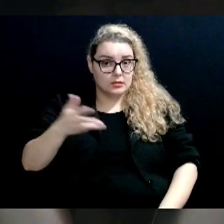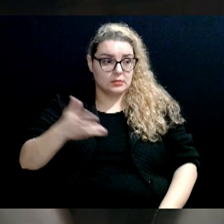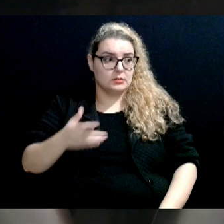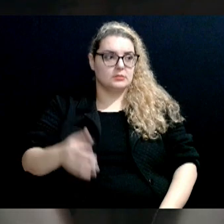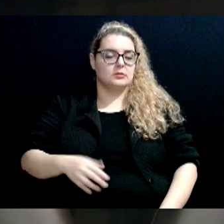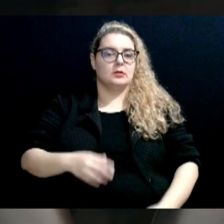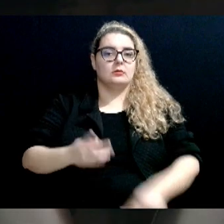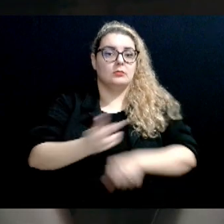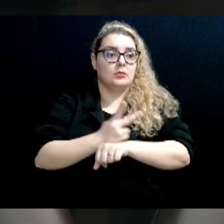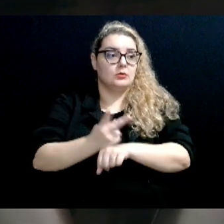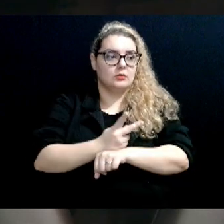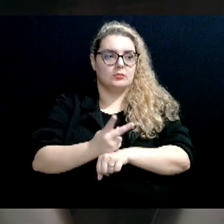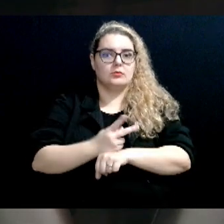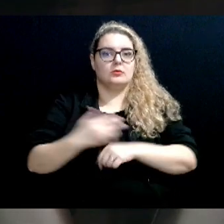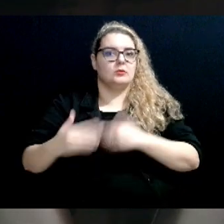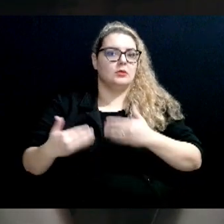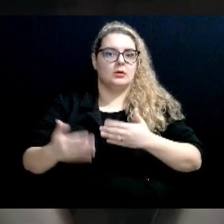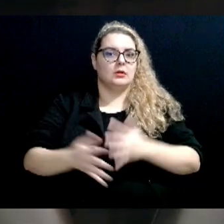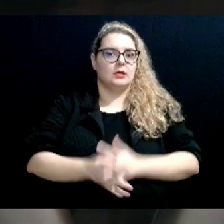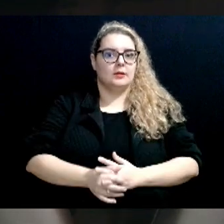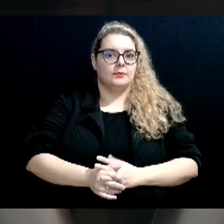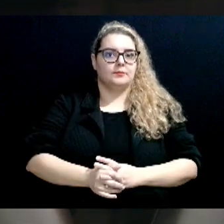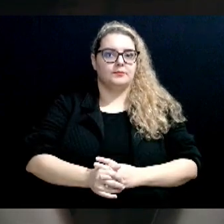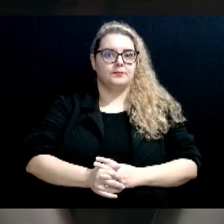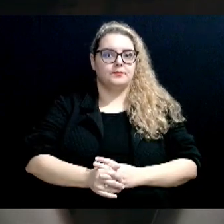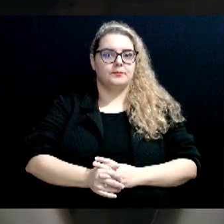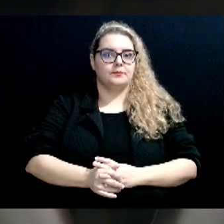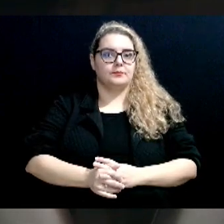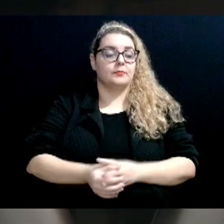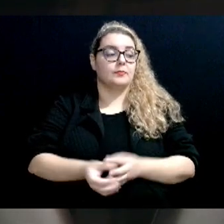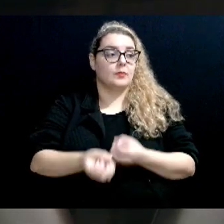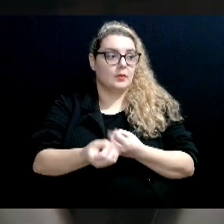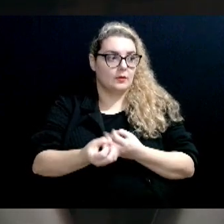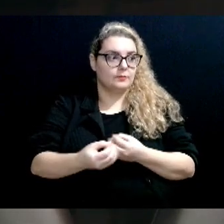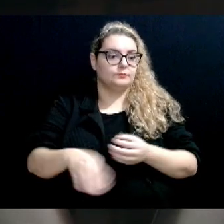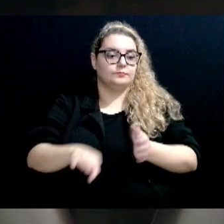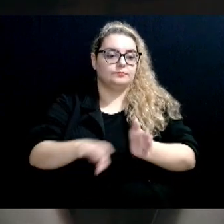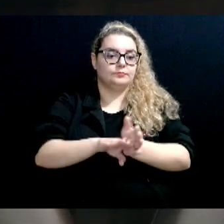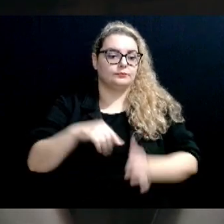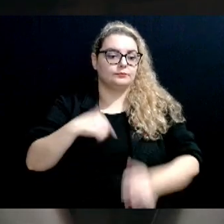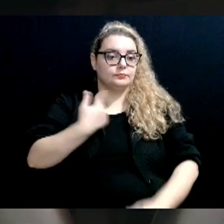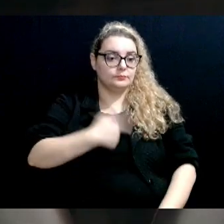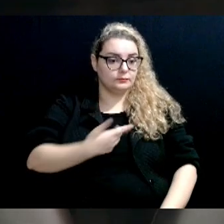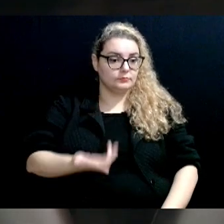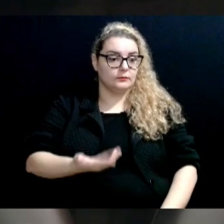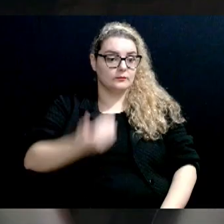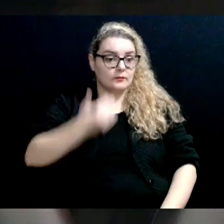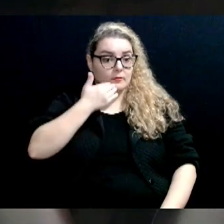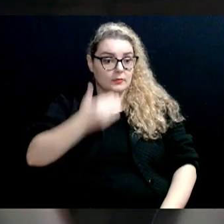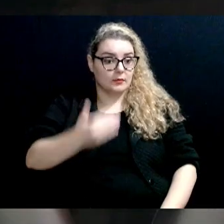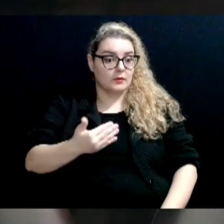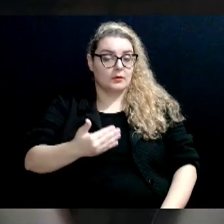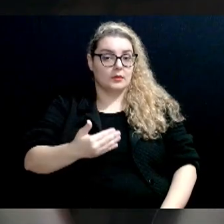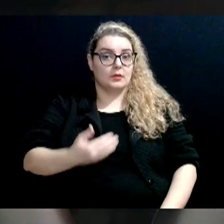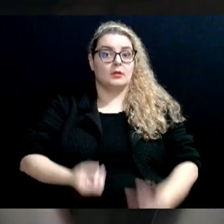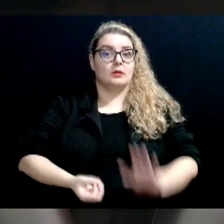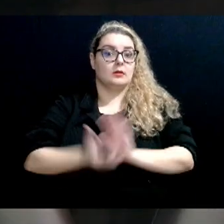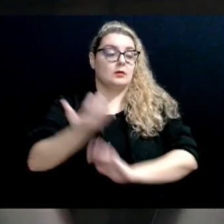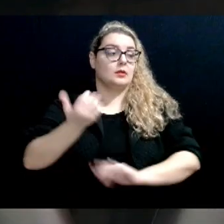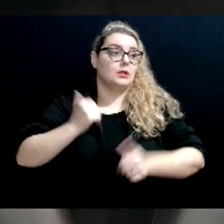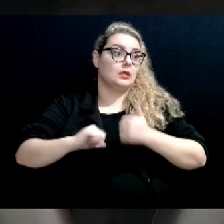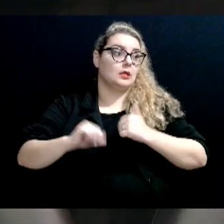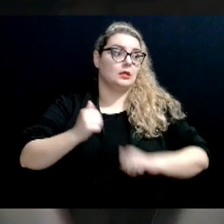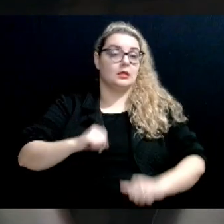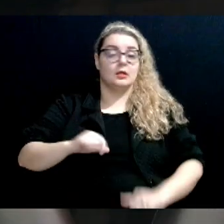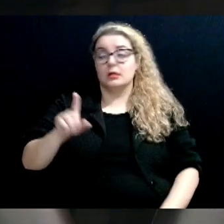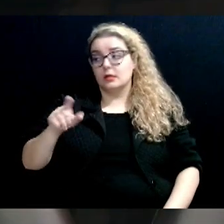desenfreada, essas informações que chegam até a gente, essas demandas, geram ansiedade. Exato. Né? A gente